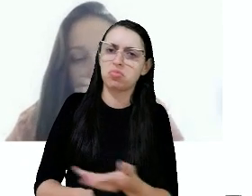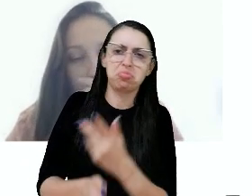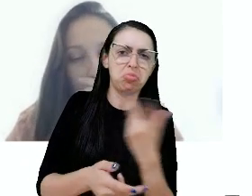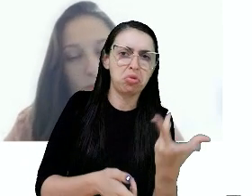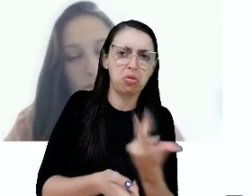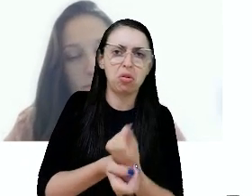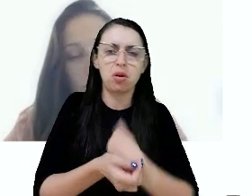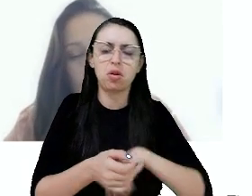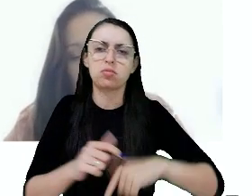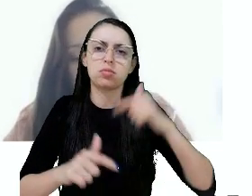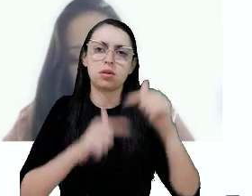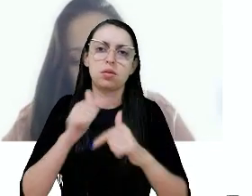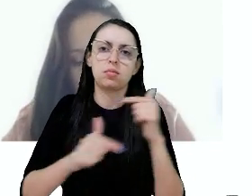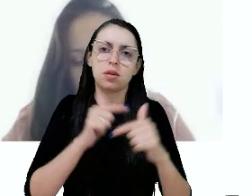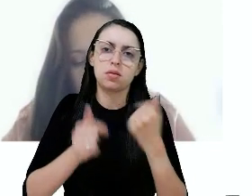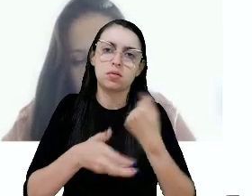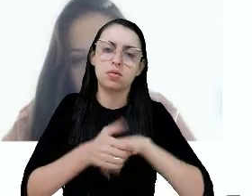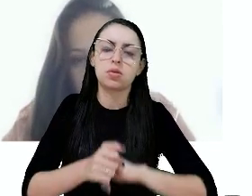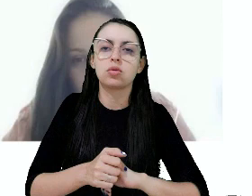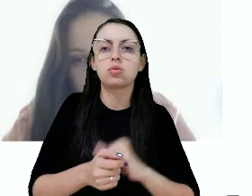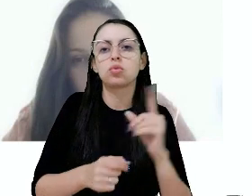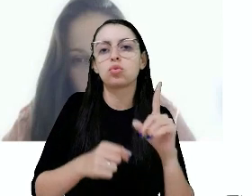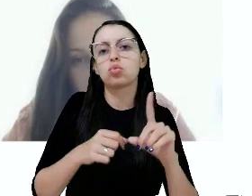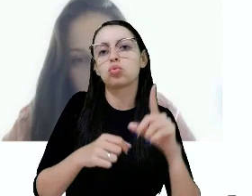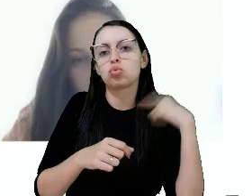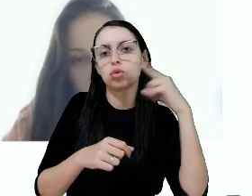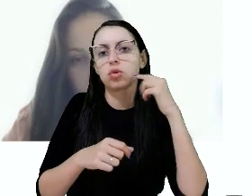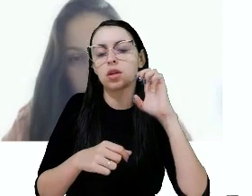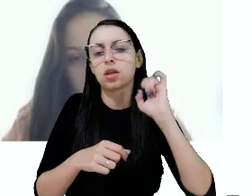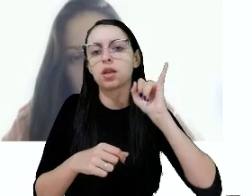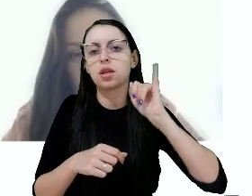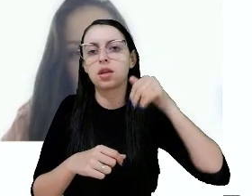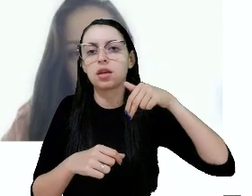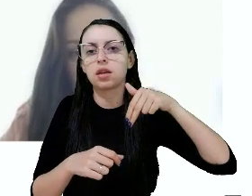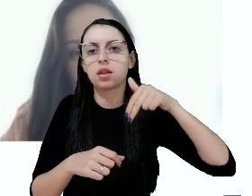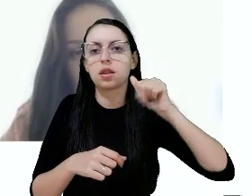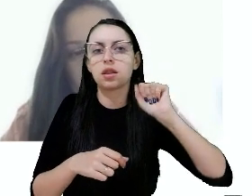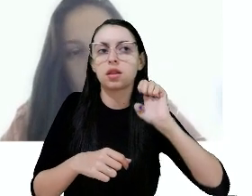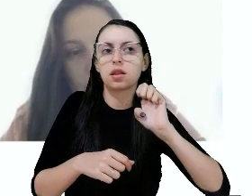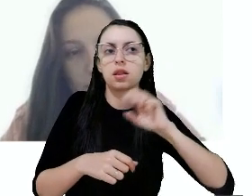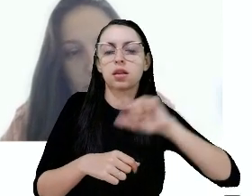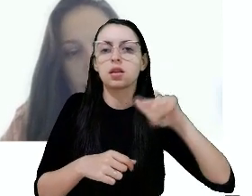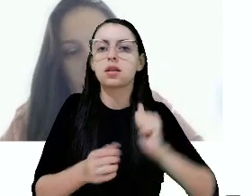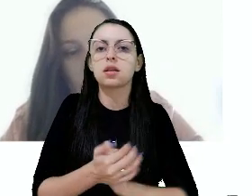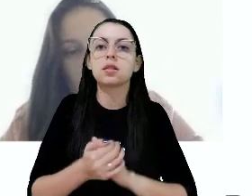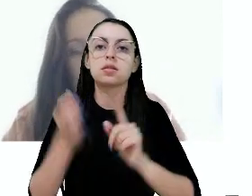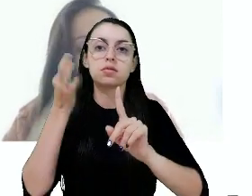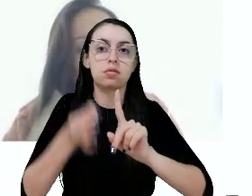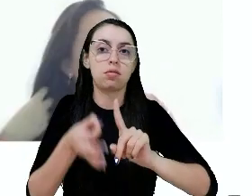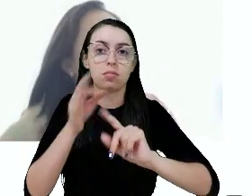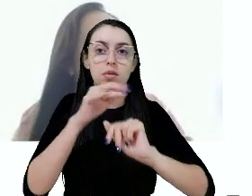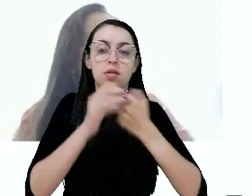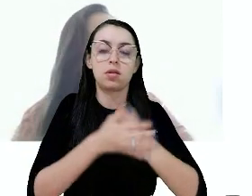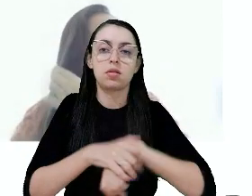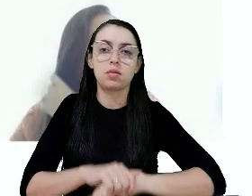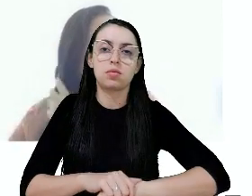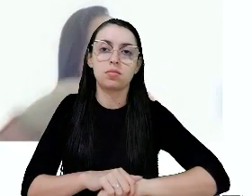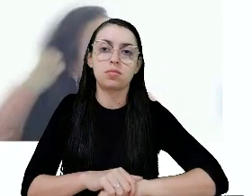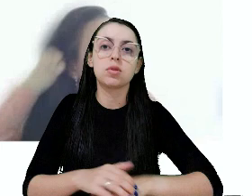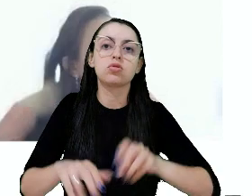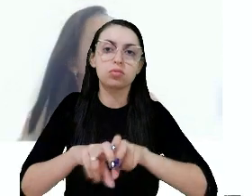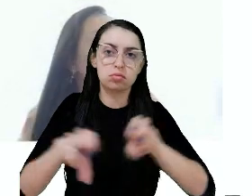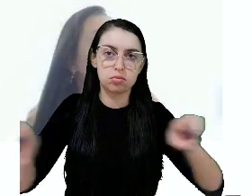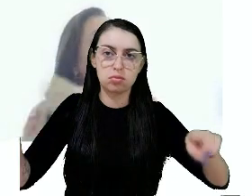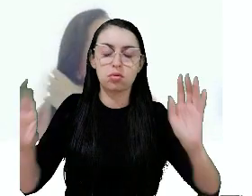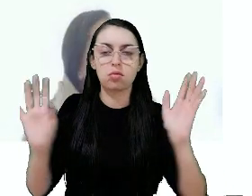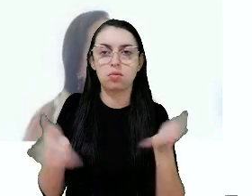da comissão, a doutora Inês Virgínia, que é a nossa desembargadora e que presidirá a